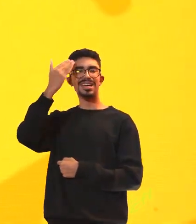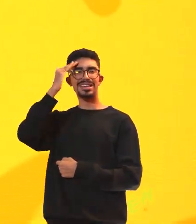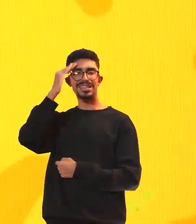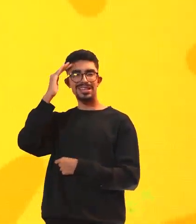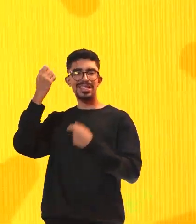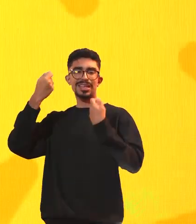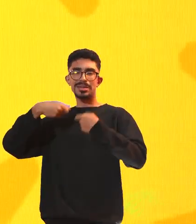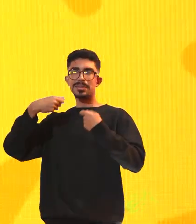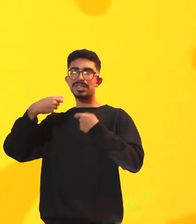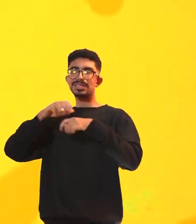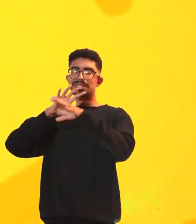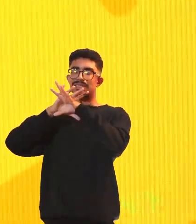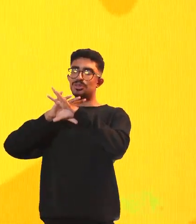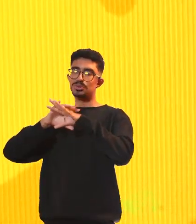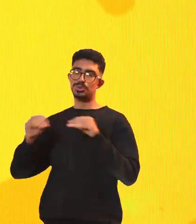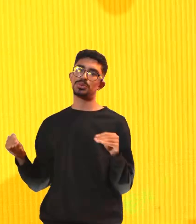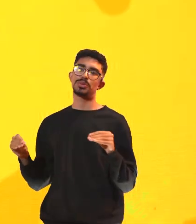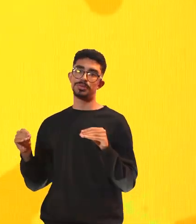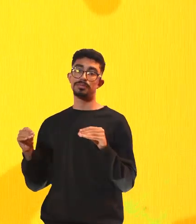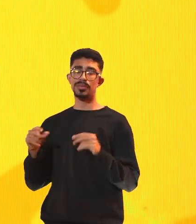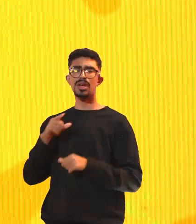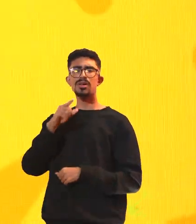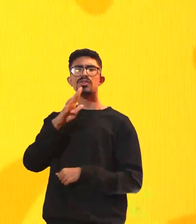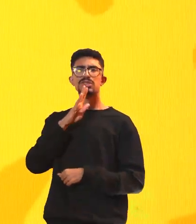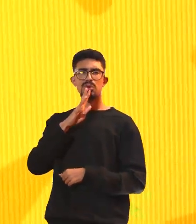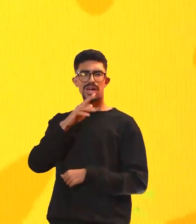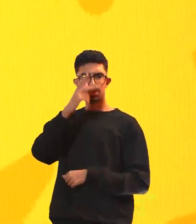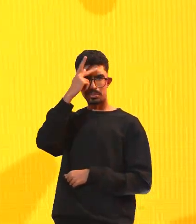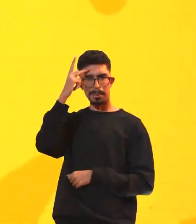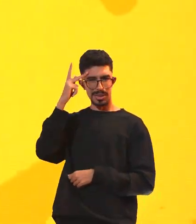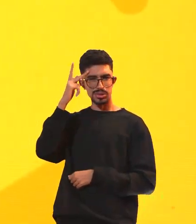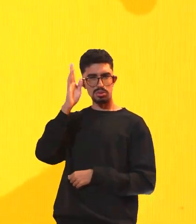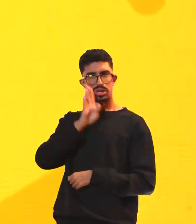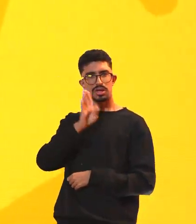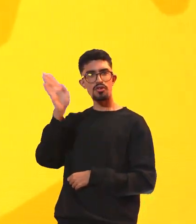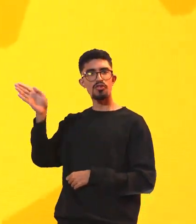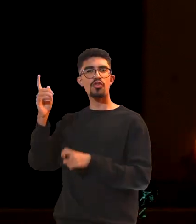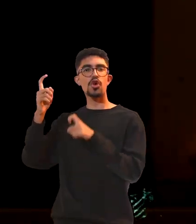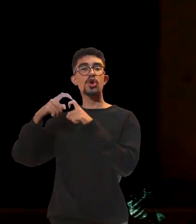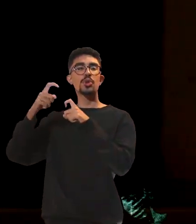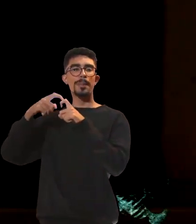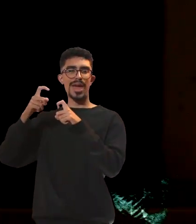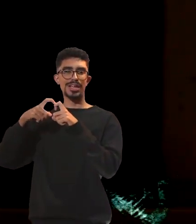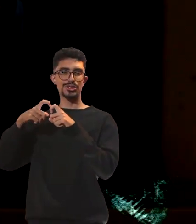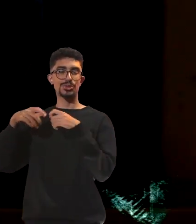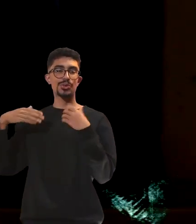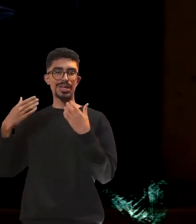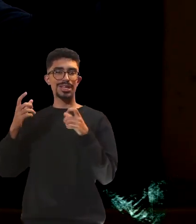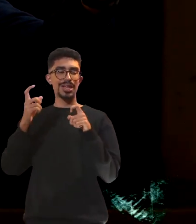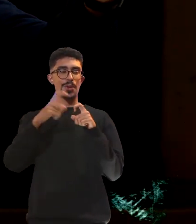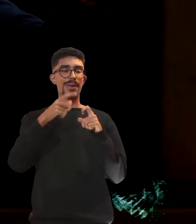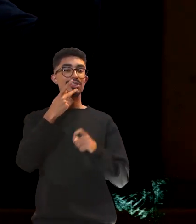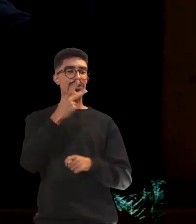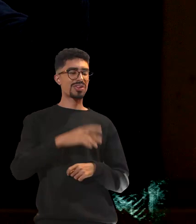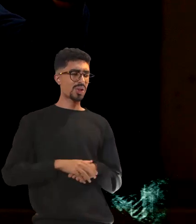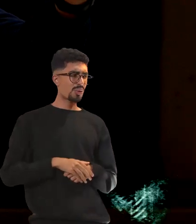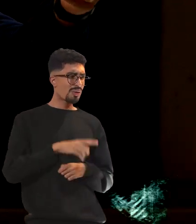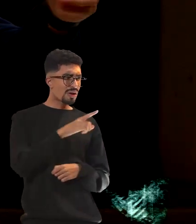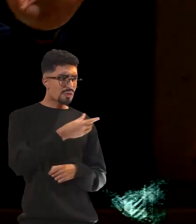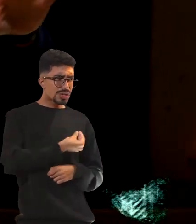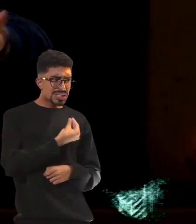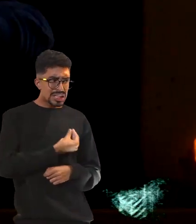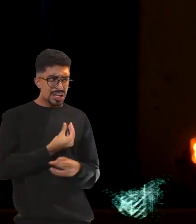no médico e o médico olhou os exames assim e falou: "Ih, não sei como você está vivo. Você precisa mudar a tua alimentação, fazer exercício físico,